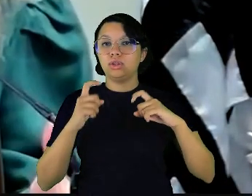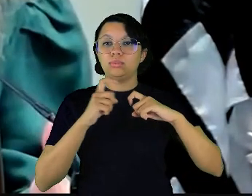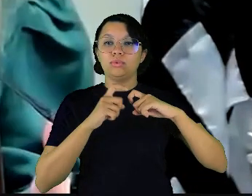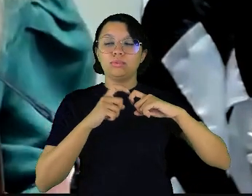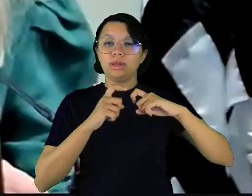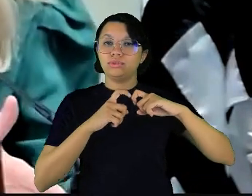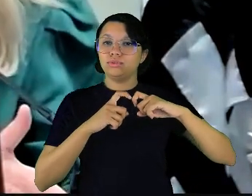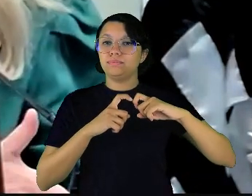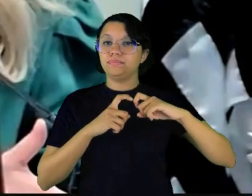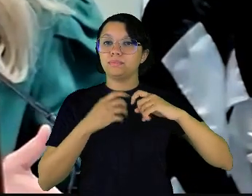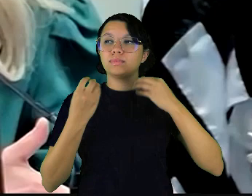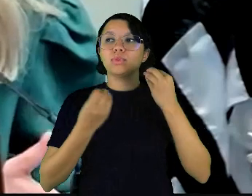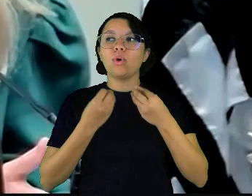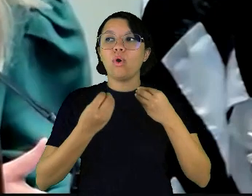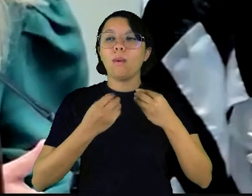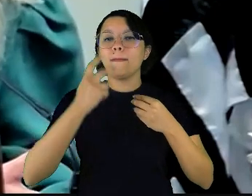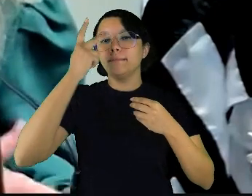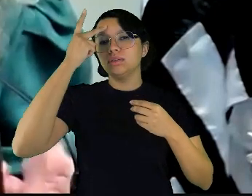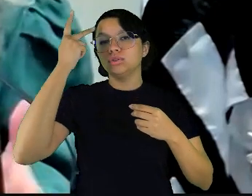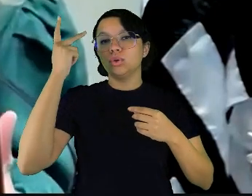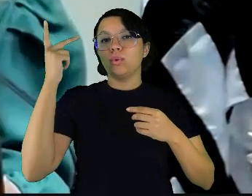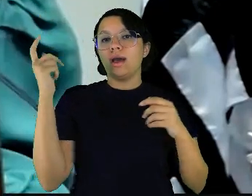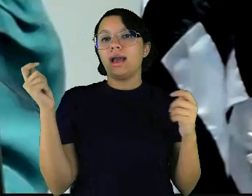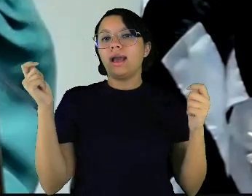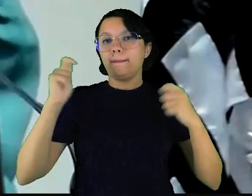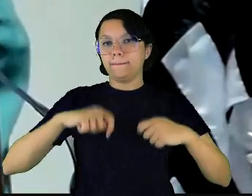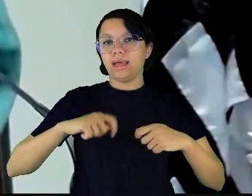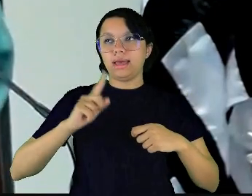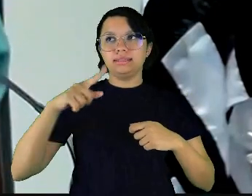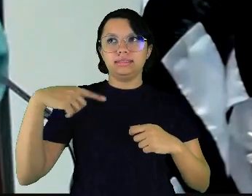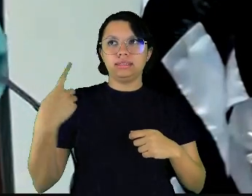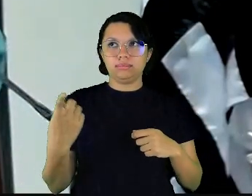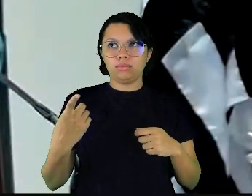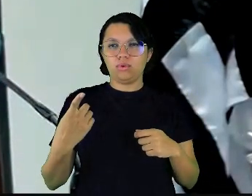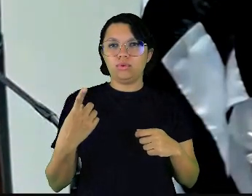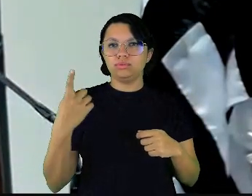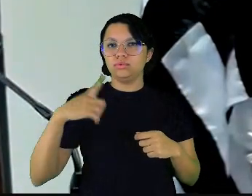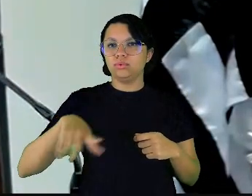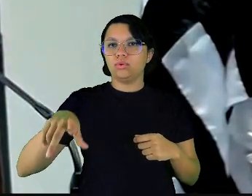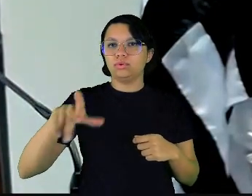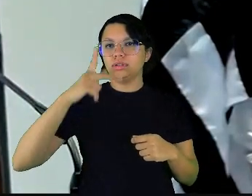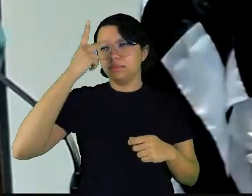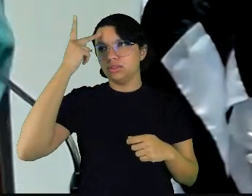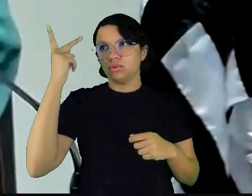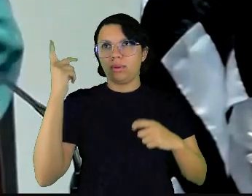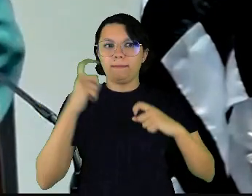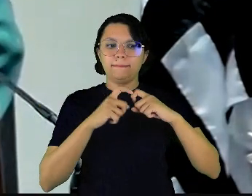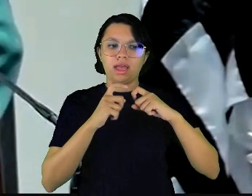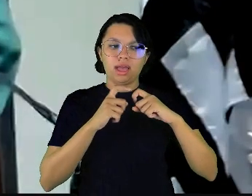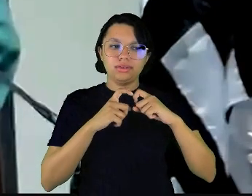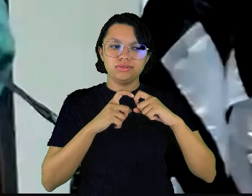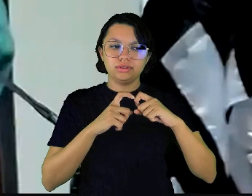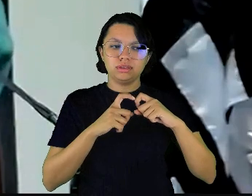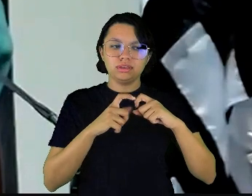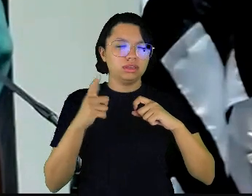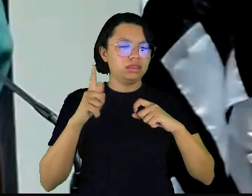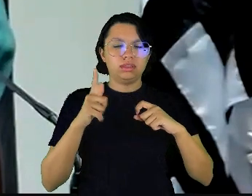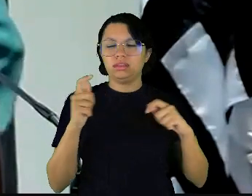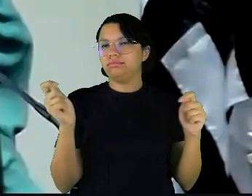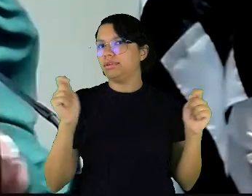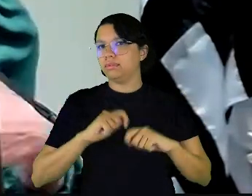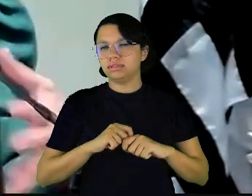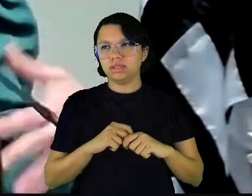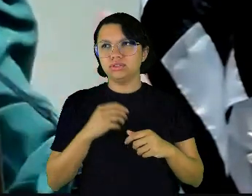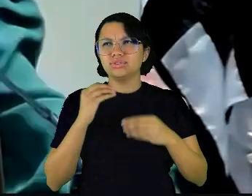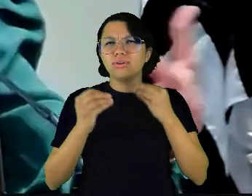médico como alguém apto, e depois ele é caracterizado por um médico que ele é inapto,